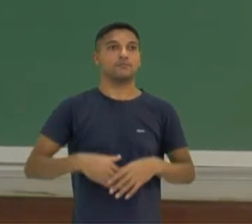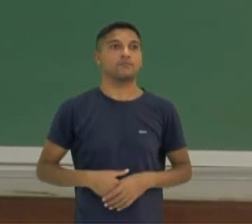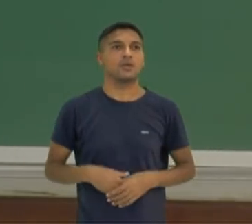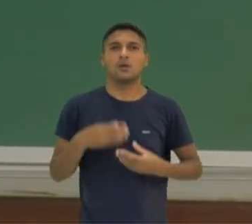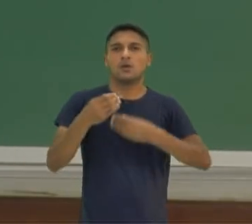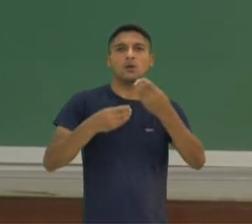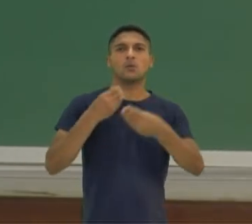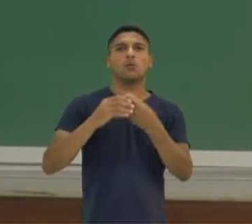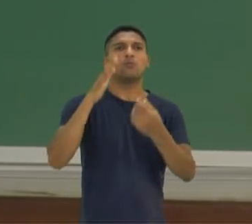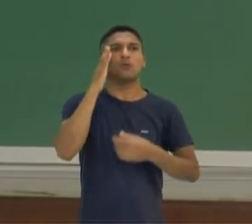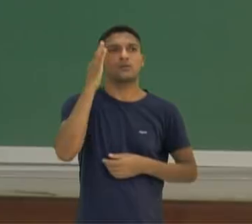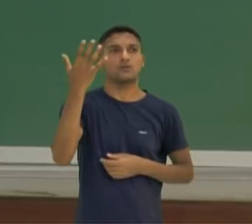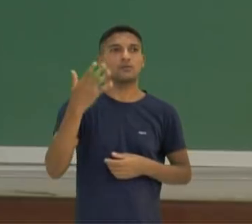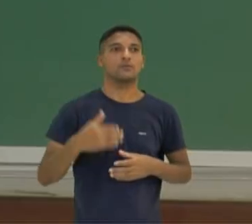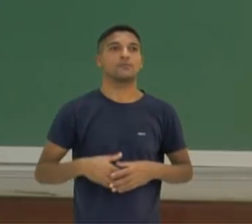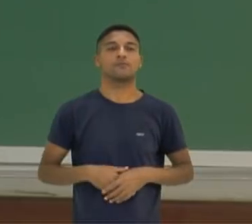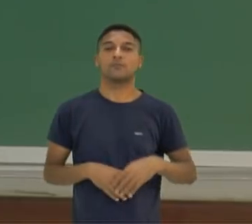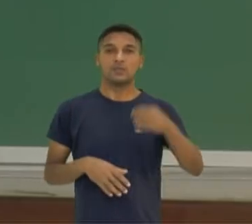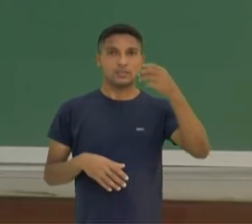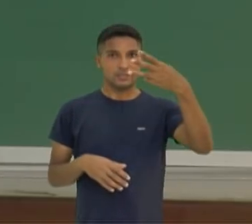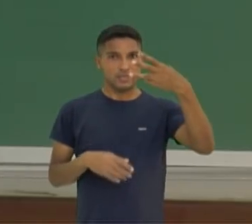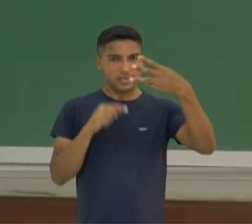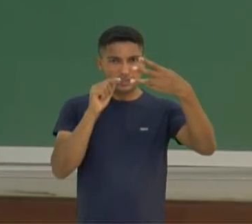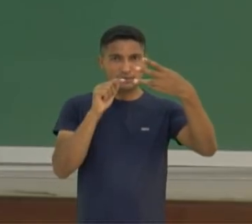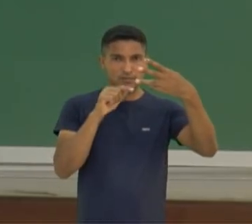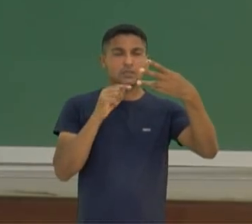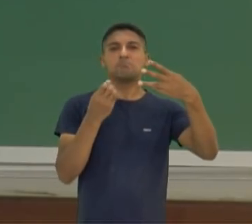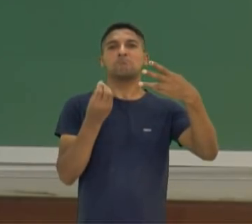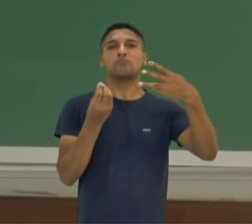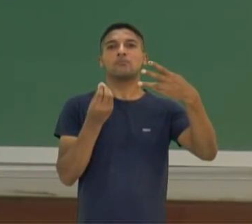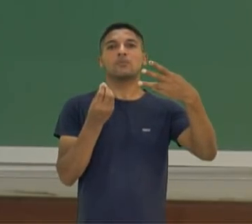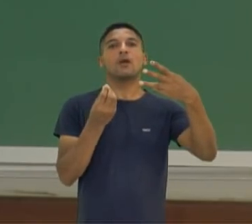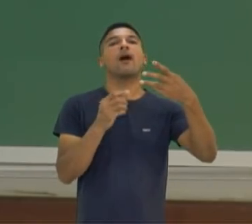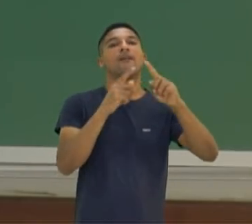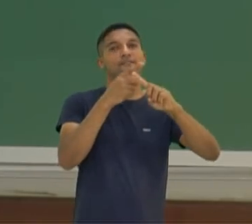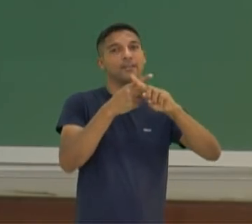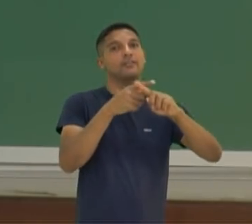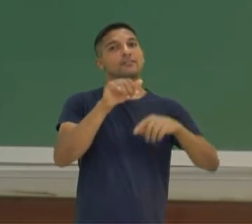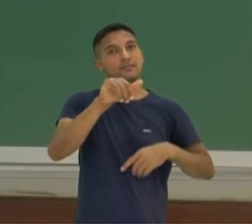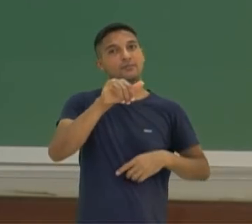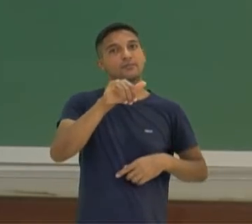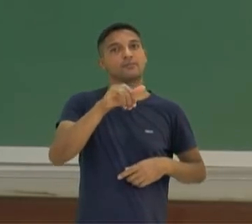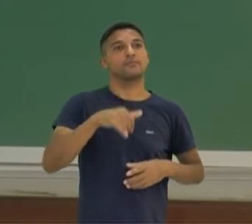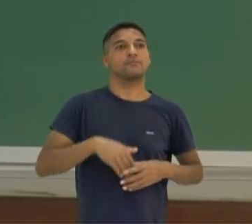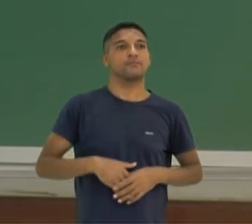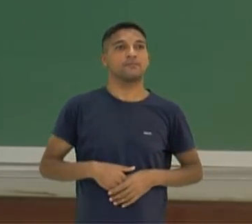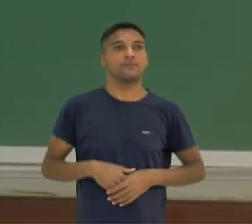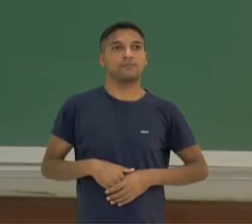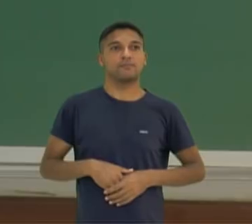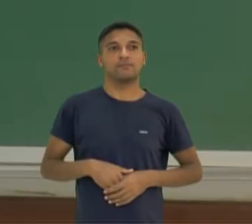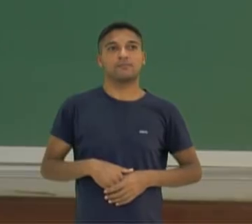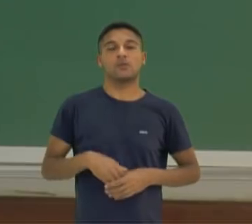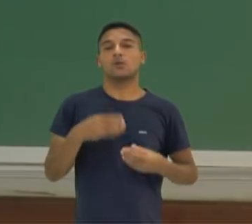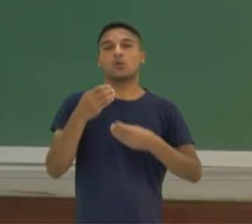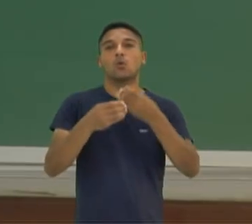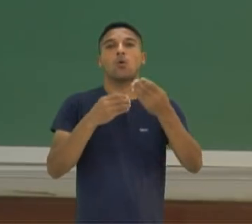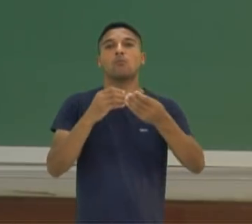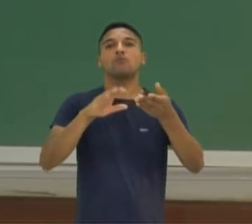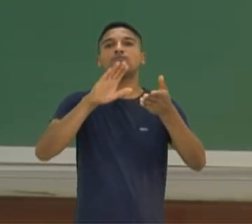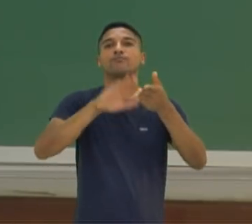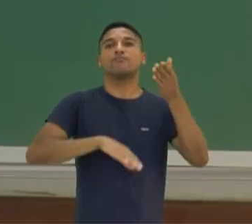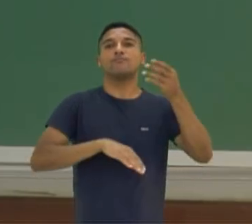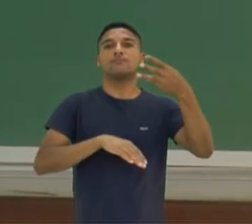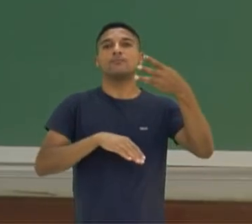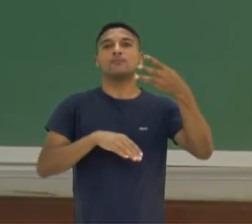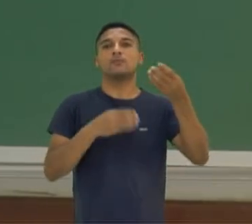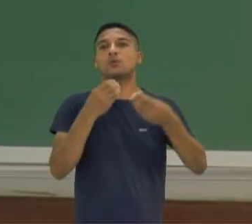resolver? Esse 3, o que ele está fazendo aqui? Está multiplicando ao y. Para mim eliminá-lo,